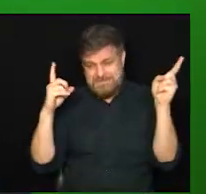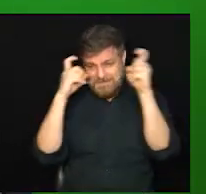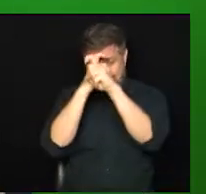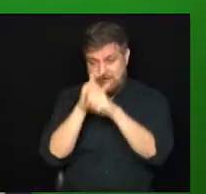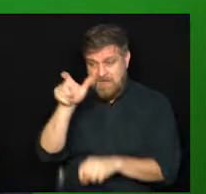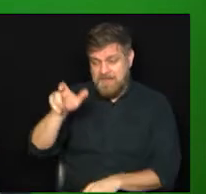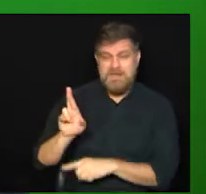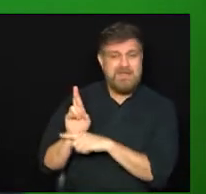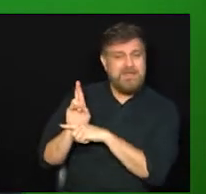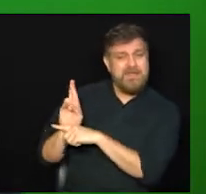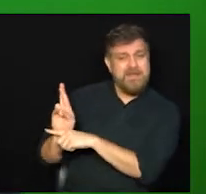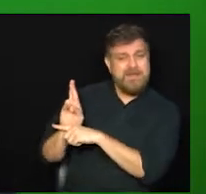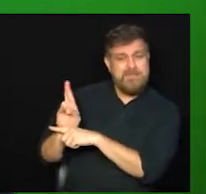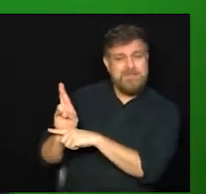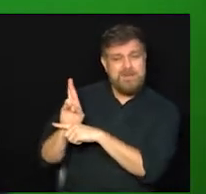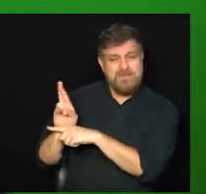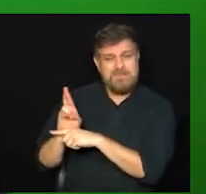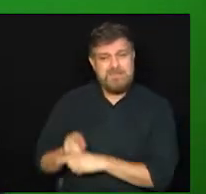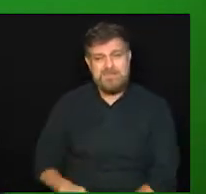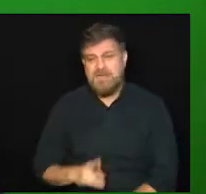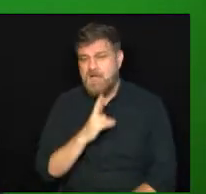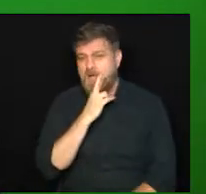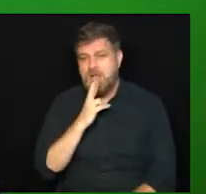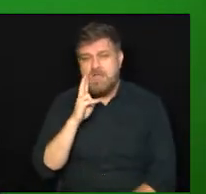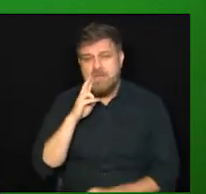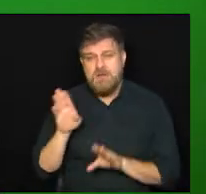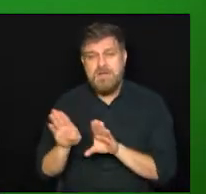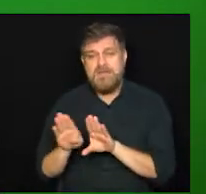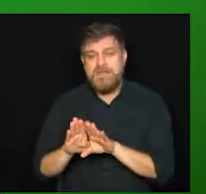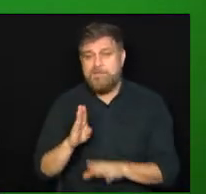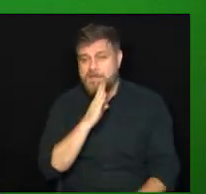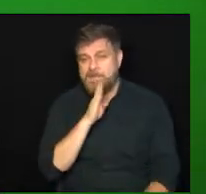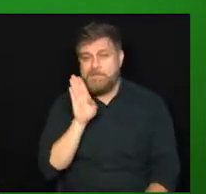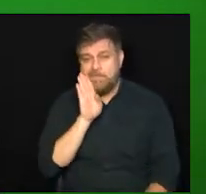representante também de restaurantes e bares.